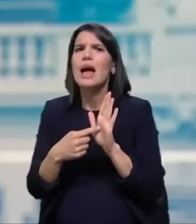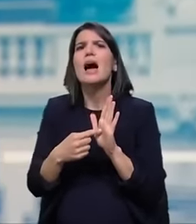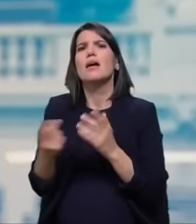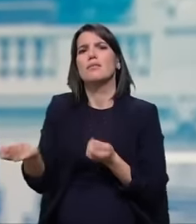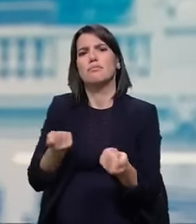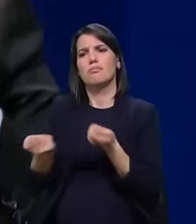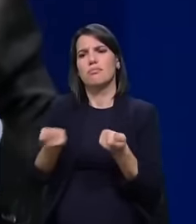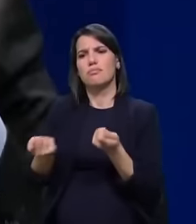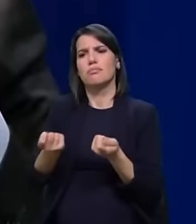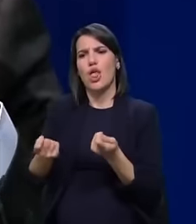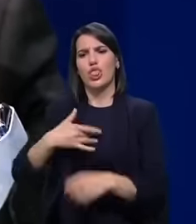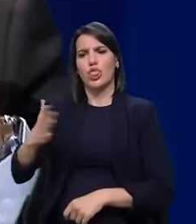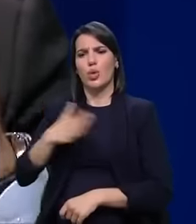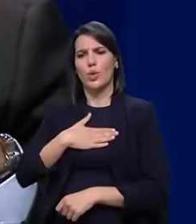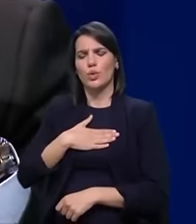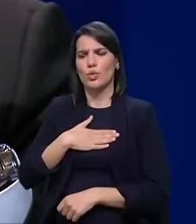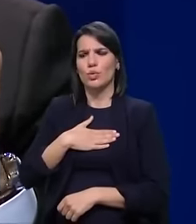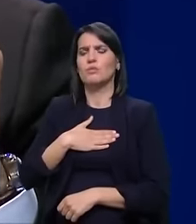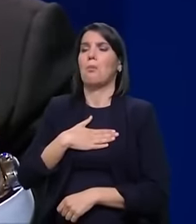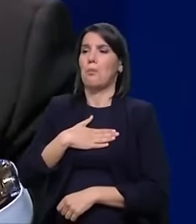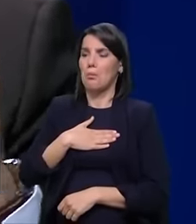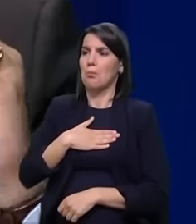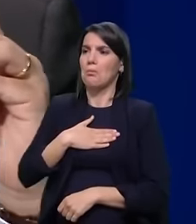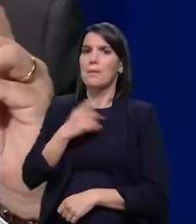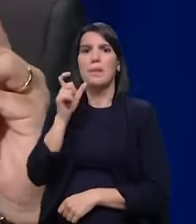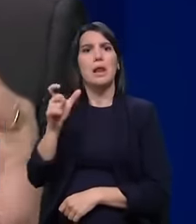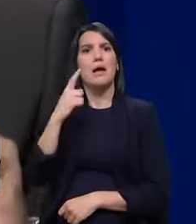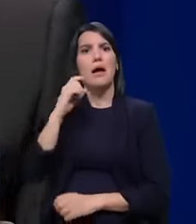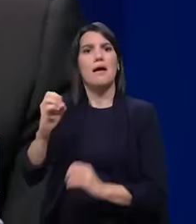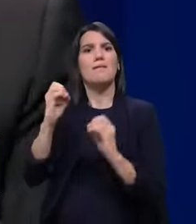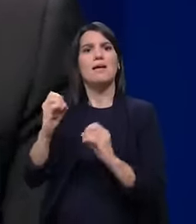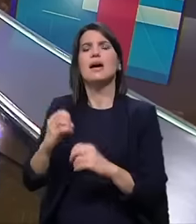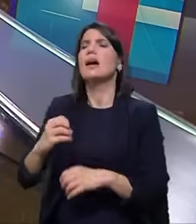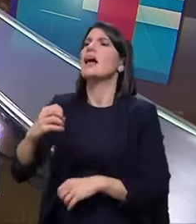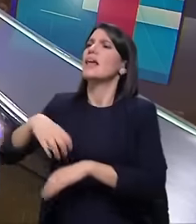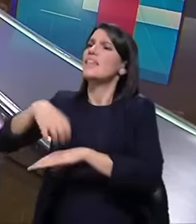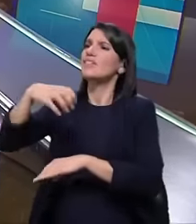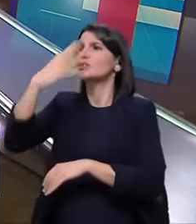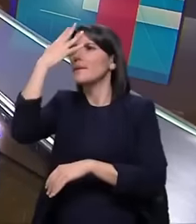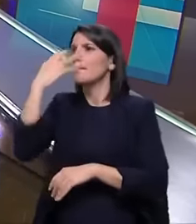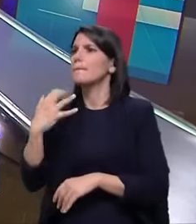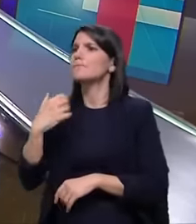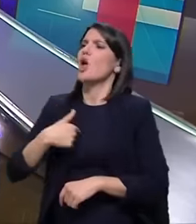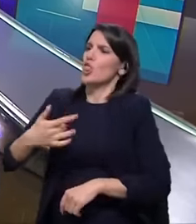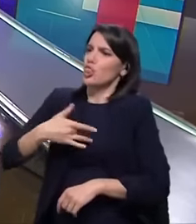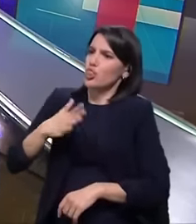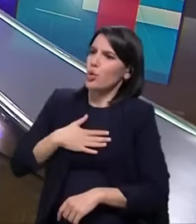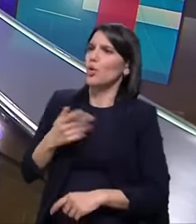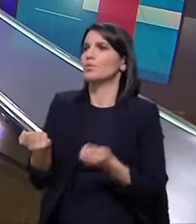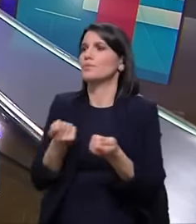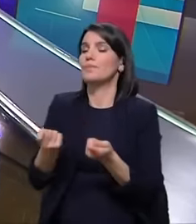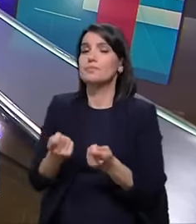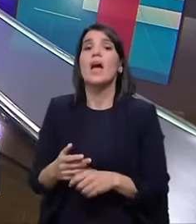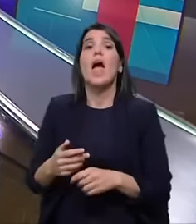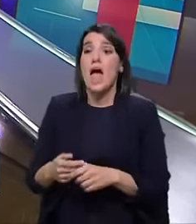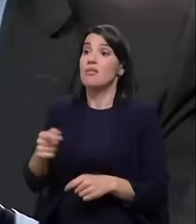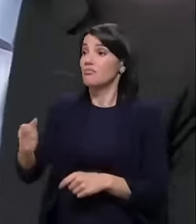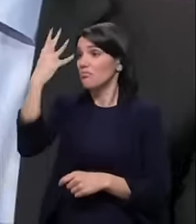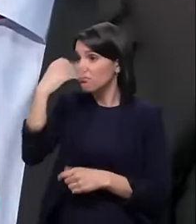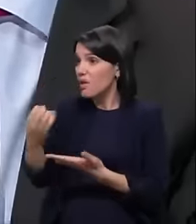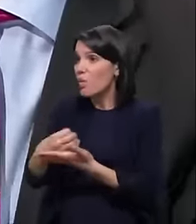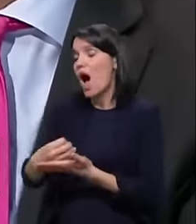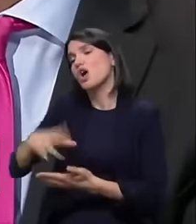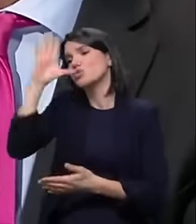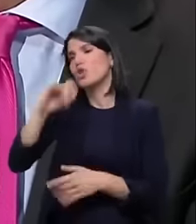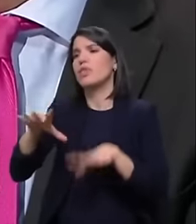que era um termo que já não se ouvia, aliás, há algum tempo. Posse administrativa de edifícios devolutos, que é os proprietários. Aquilo não está ocupado, vai lá o Estado, fica com